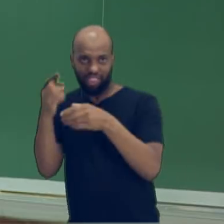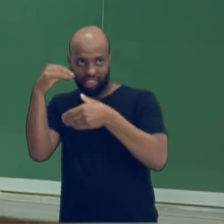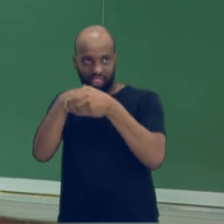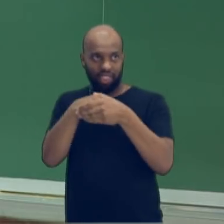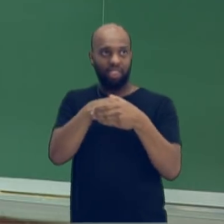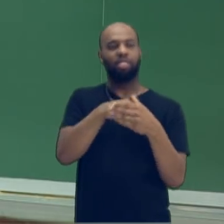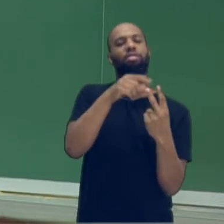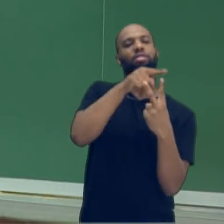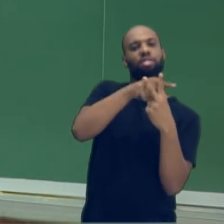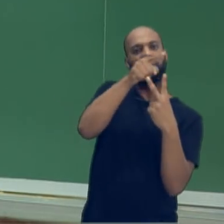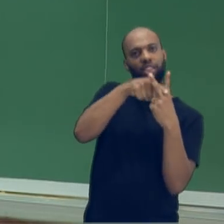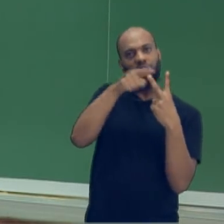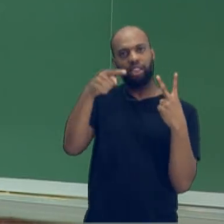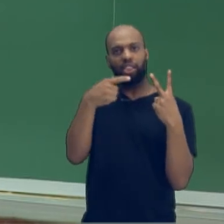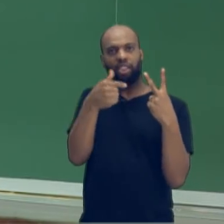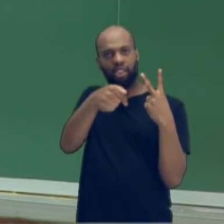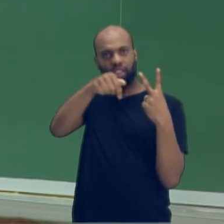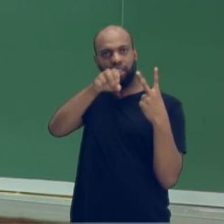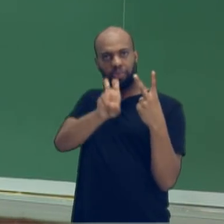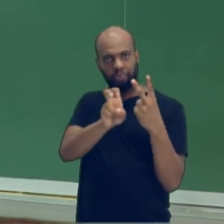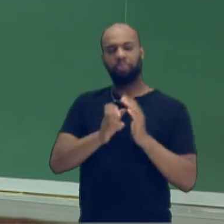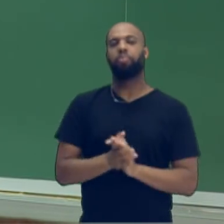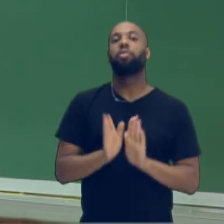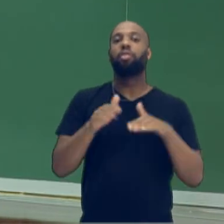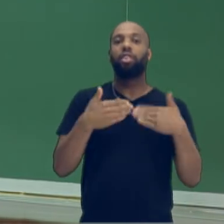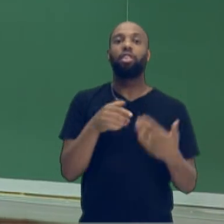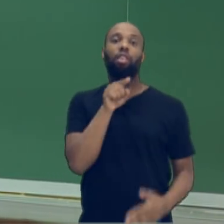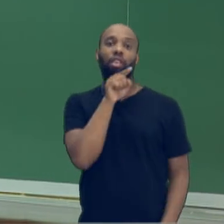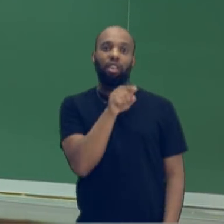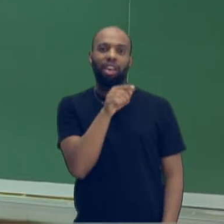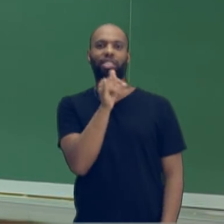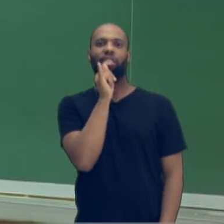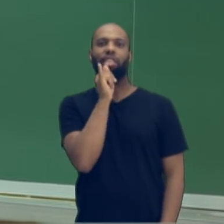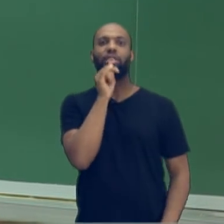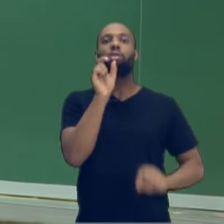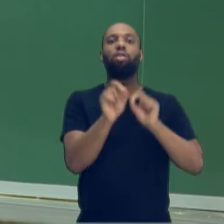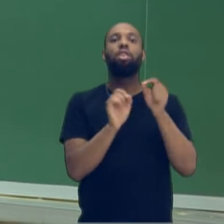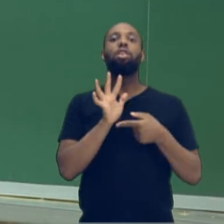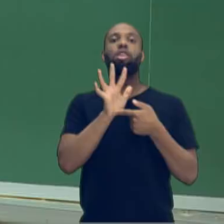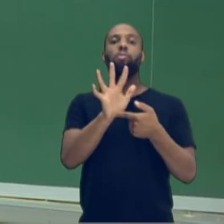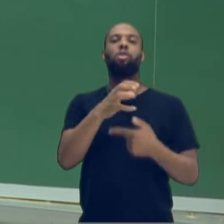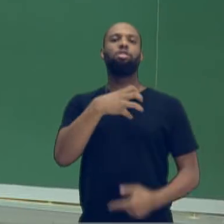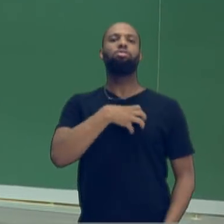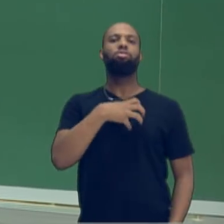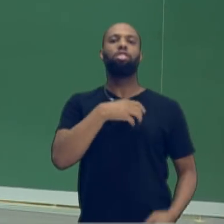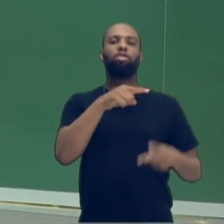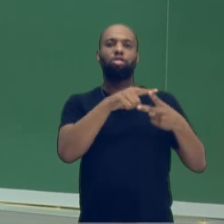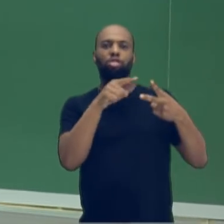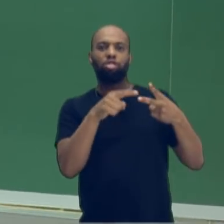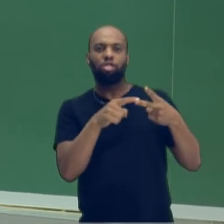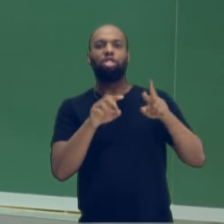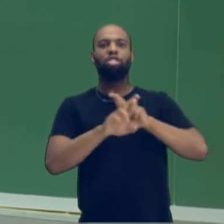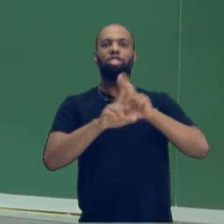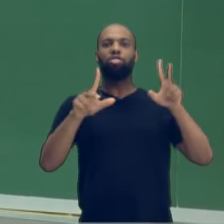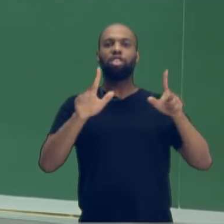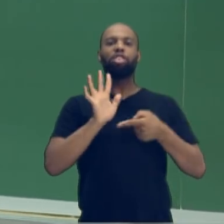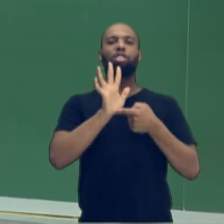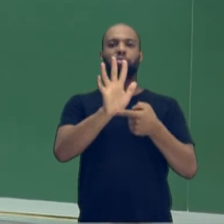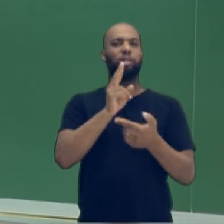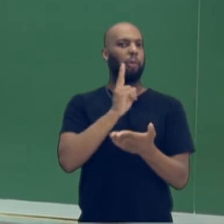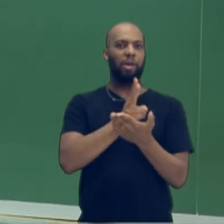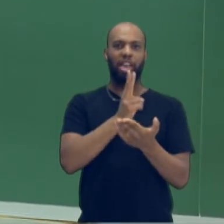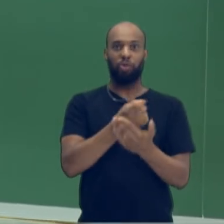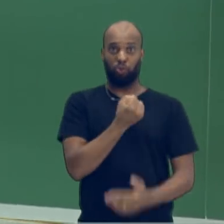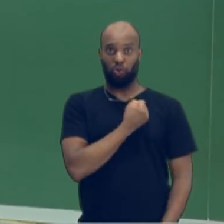75. Né? Então, nós temos aqui um exemplo que mostra duas diferentes versões de representar o mesmo número, ou